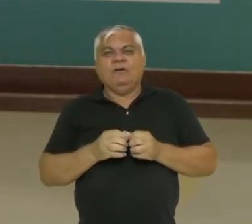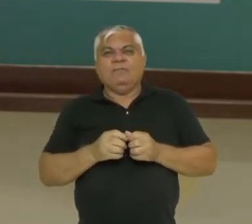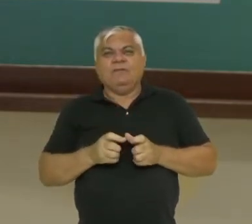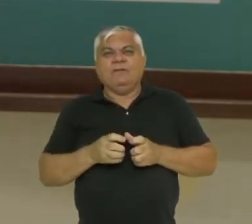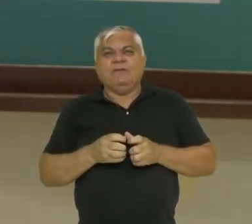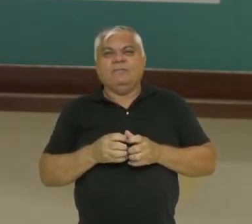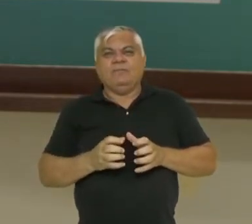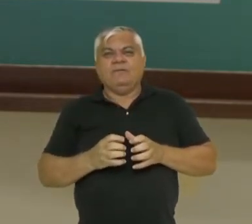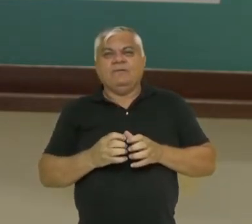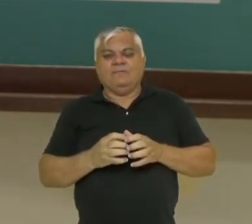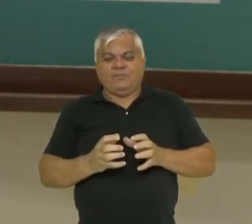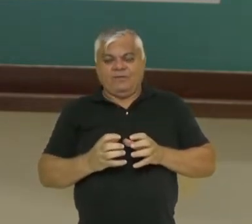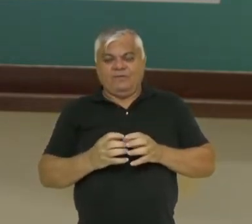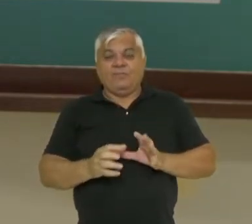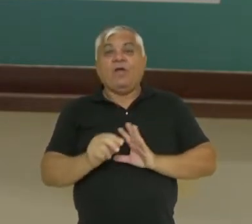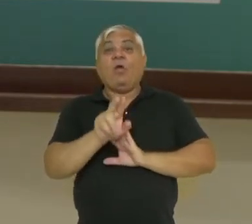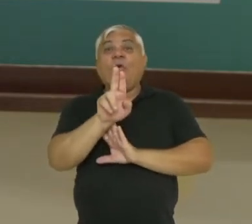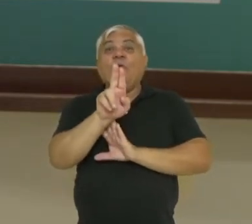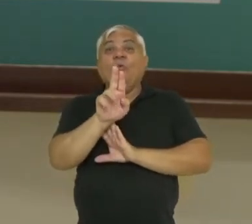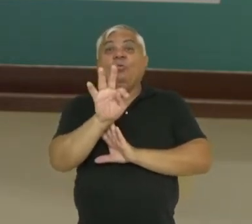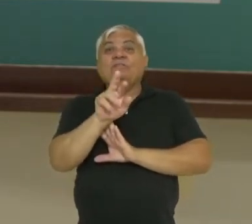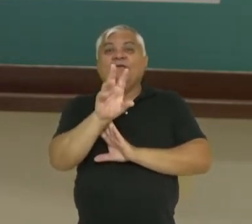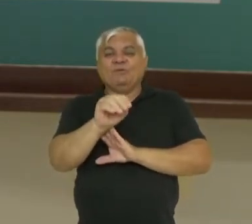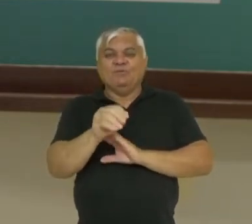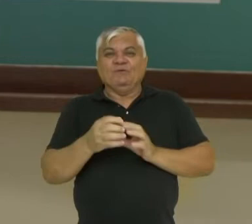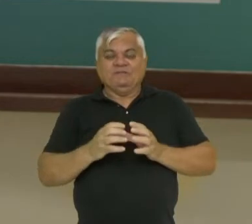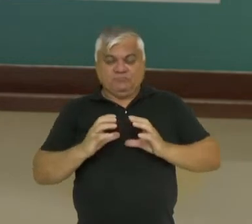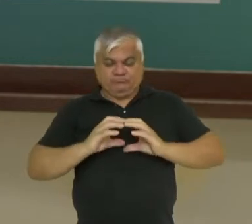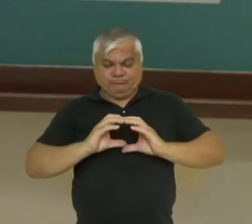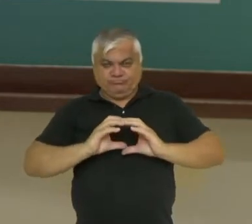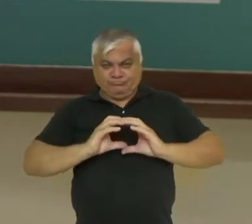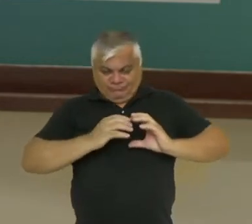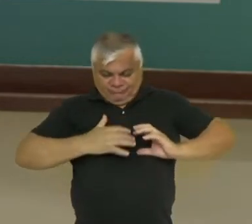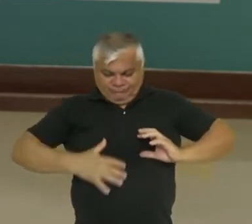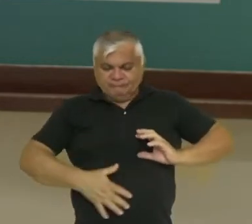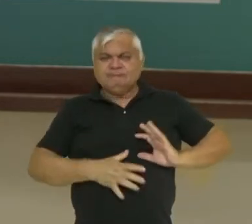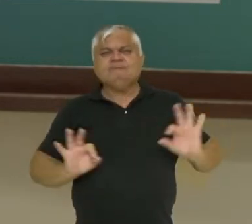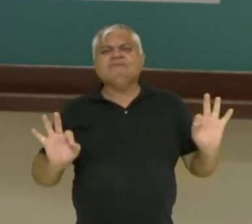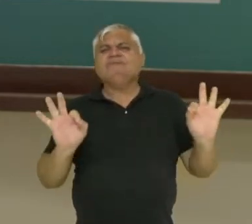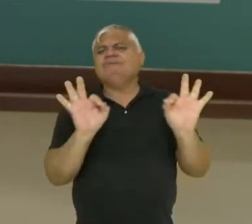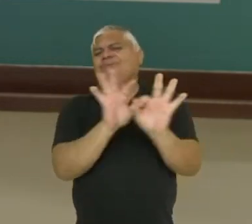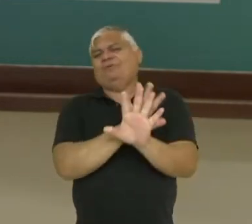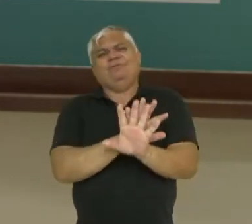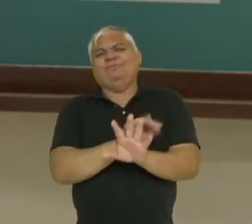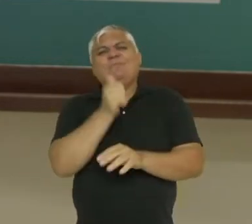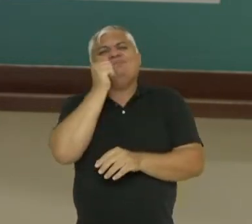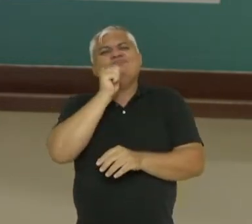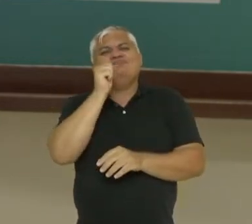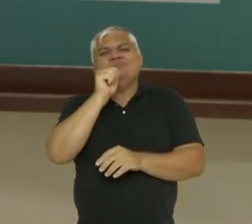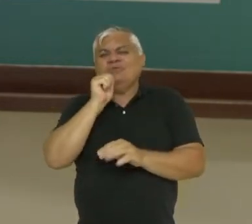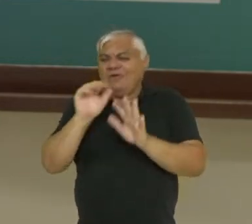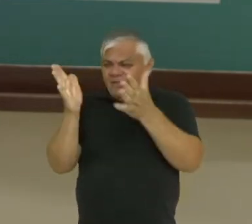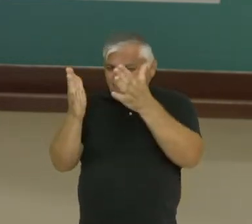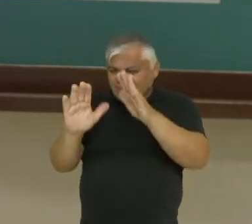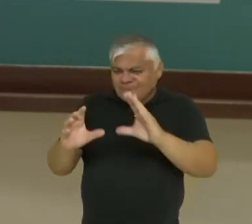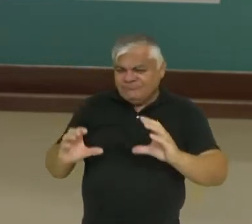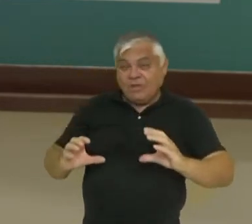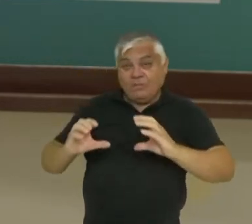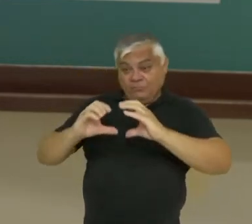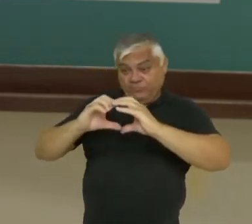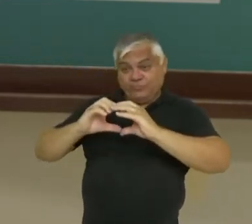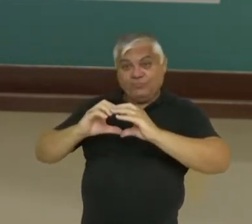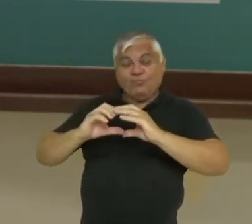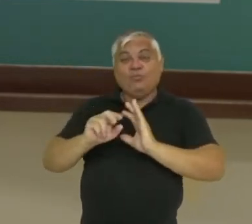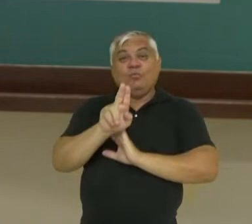do útero. Então, o nosso corpo, ele já é totalmente preparado para isso. E aí, o que acontece? Então, quando